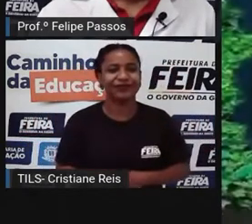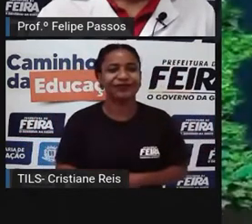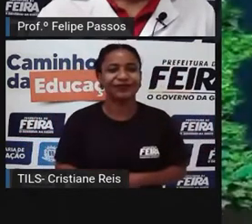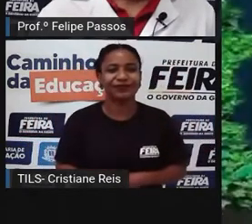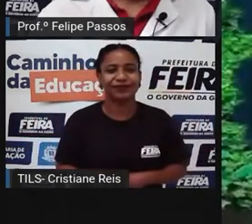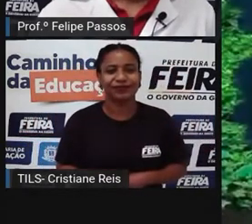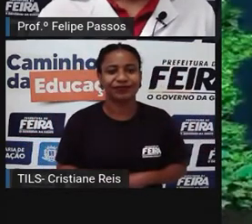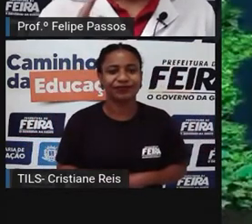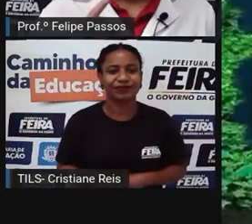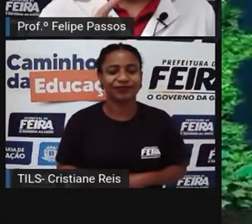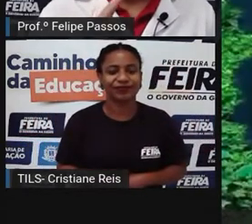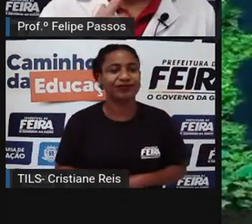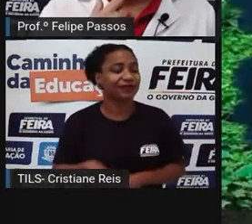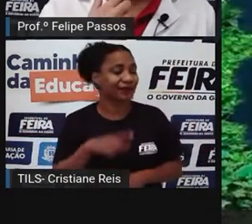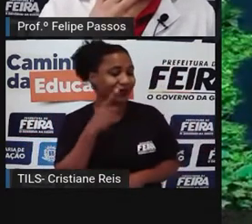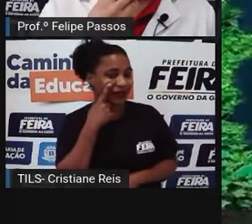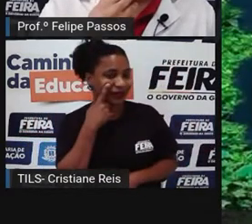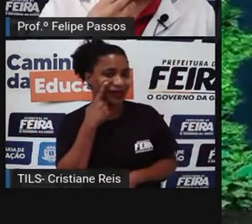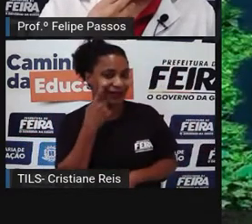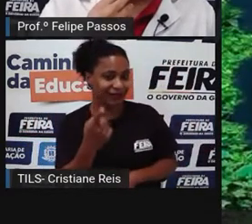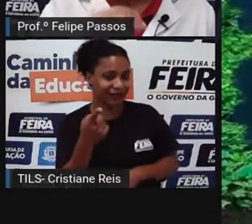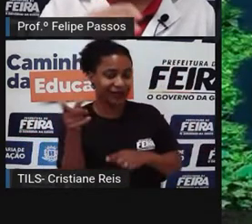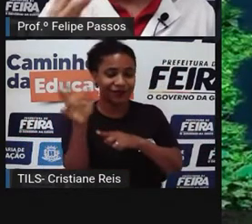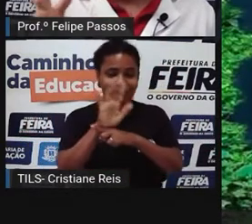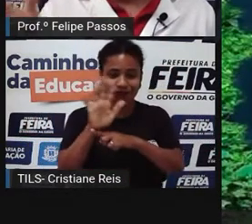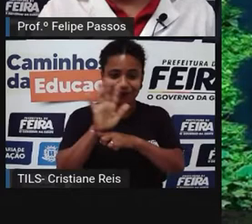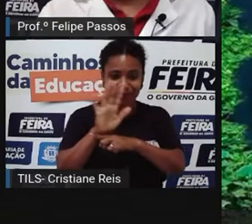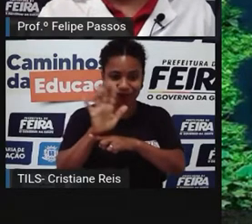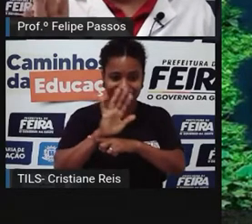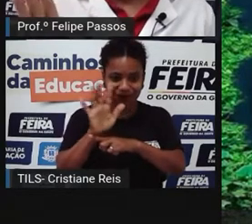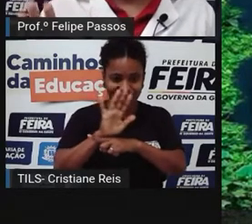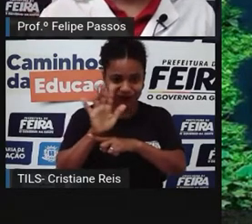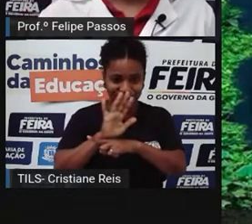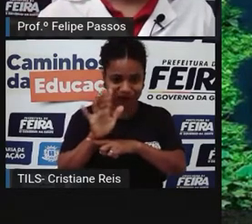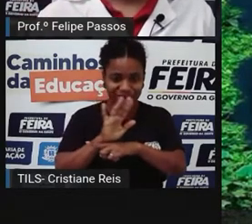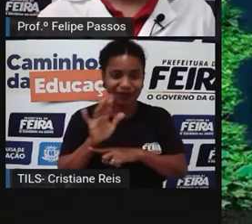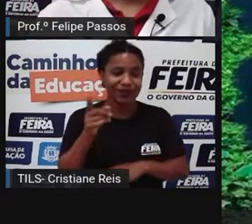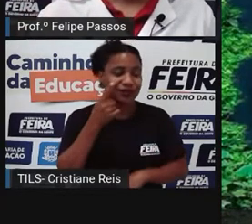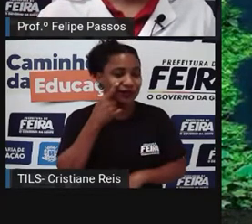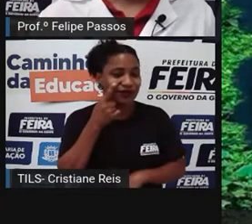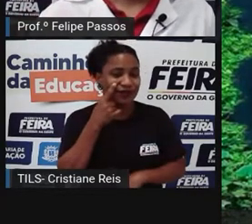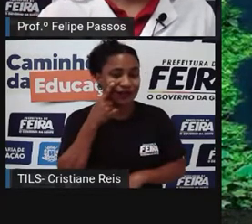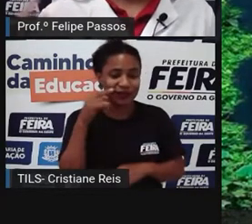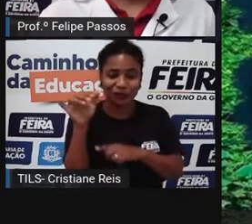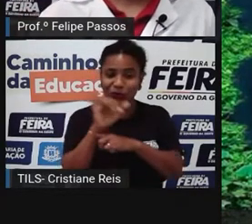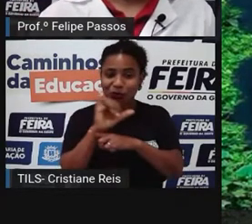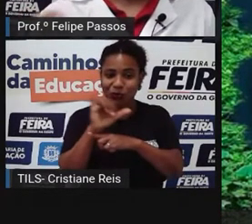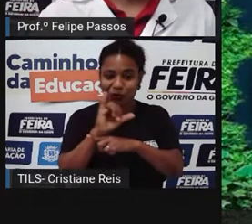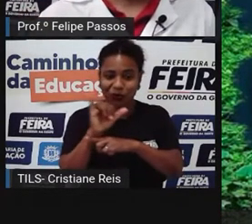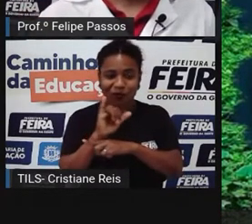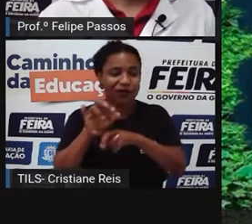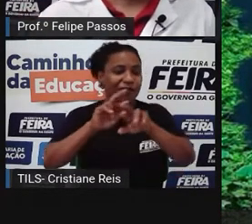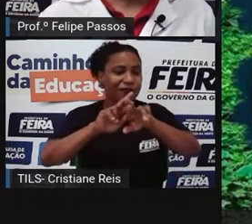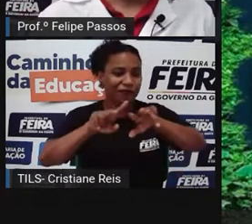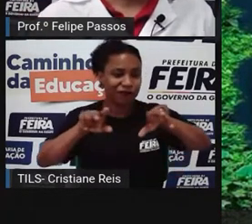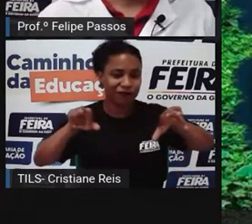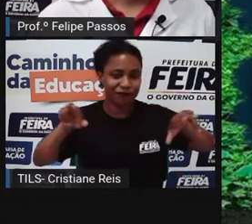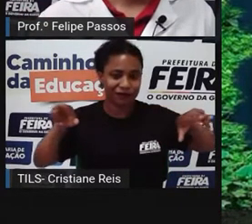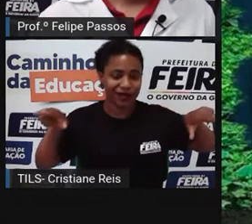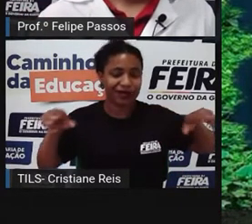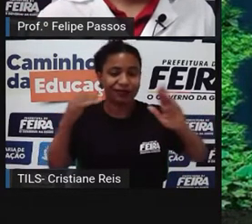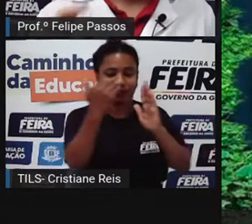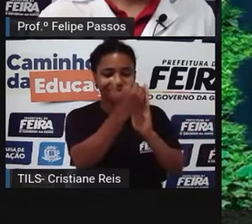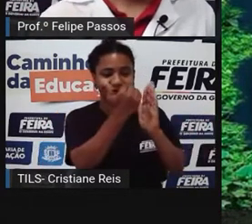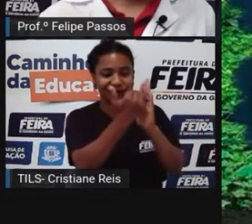É, nesse vídeo aqui, a gente vai conhecer, na visão desse canal aí do YouTube, né? Tem vários canais que fazem essas